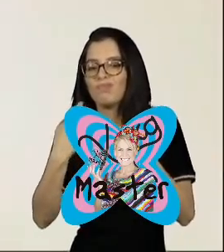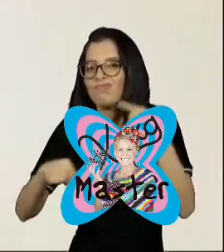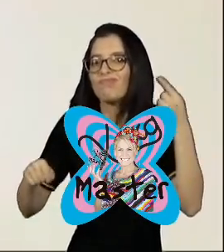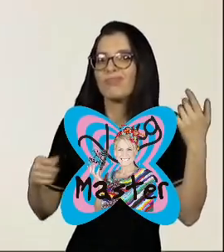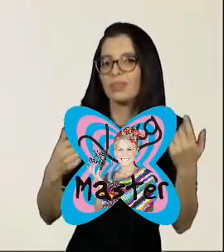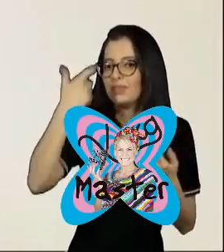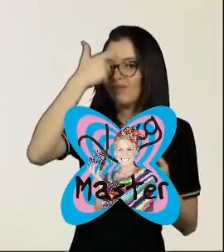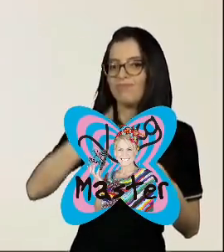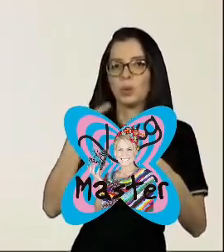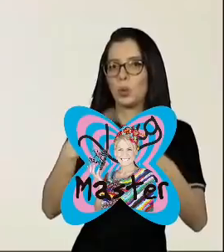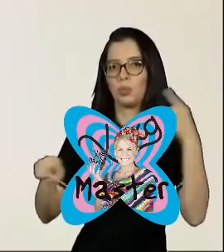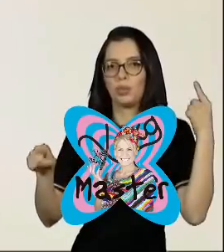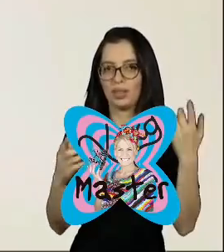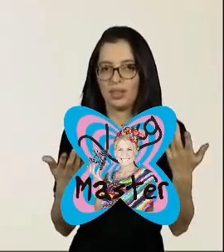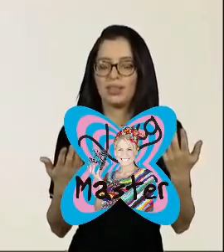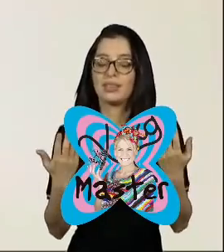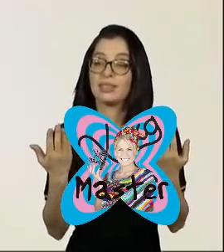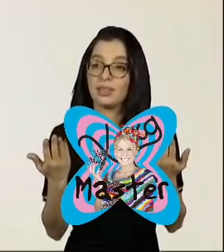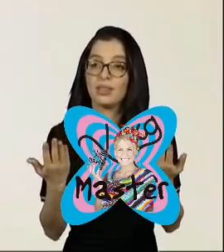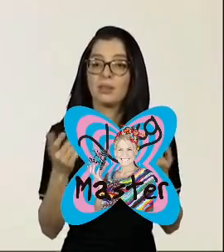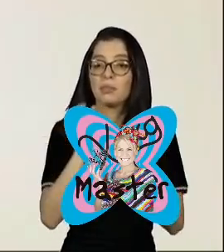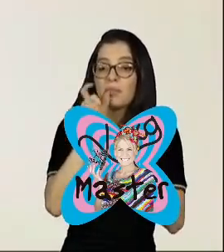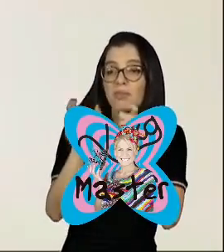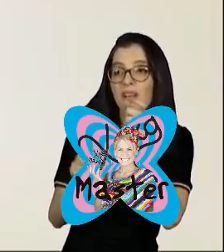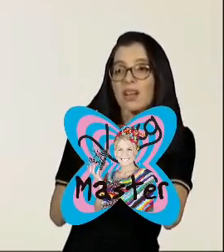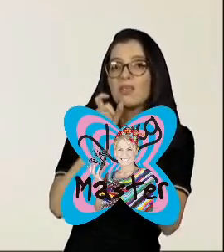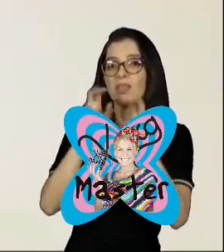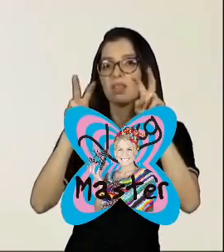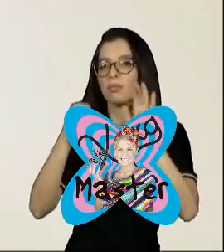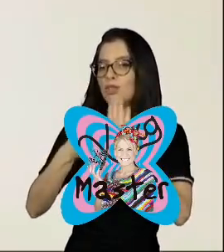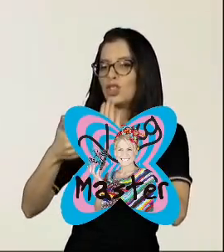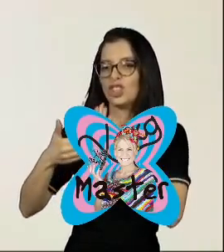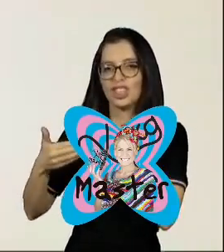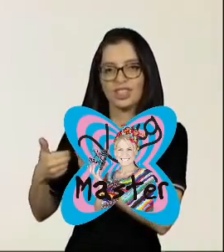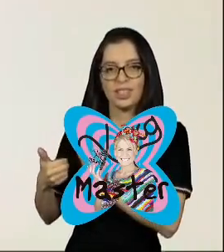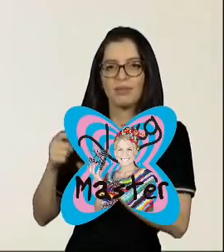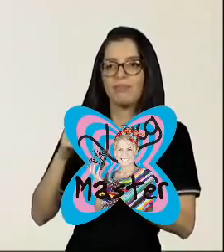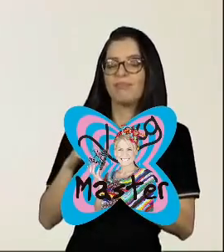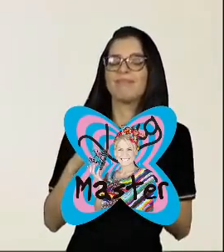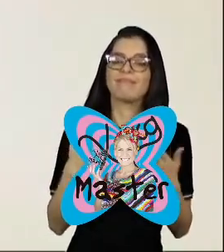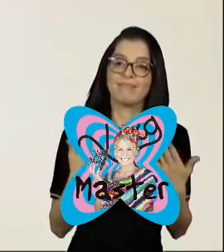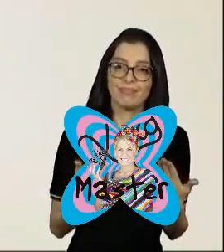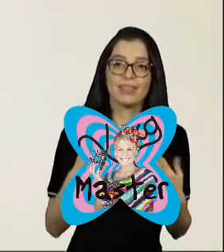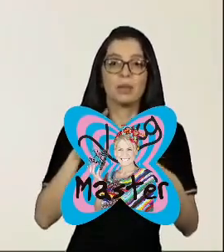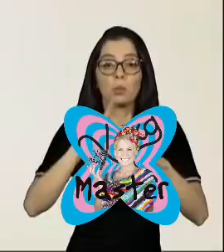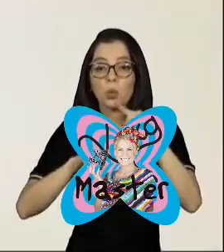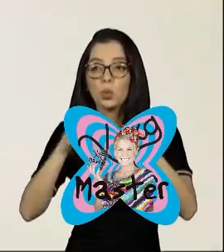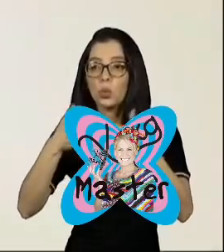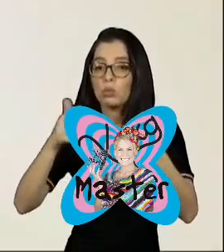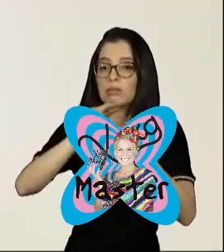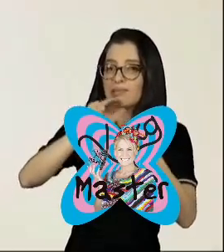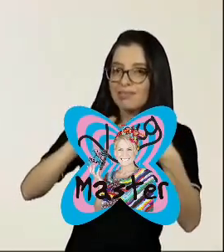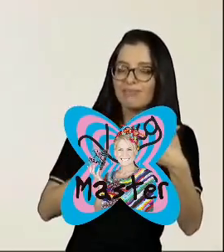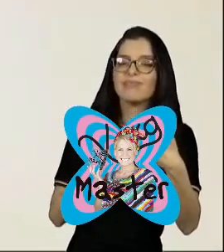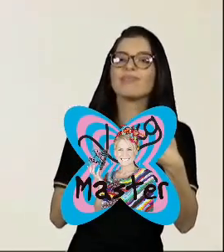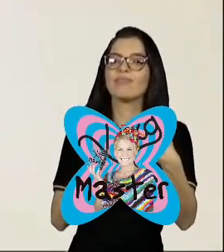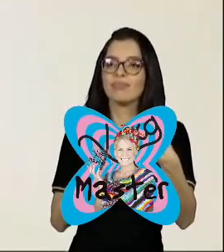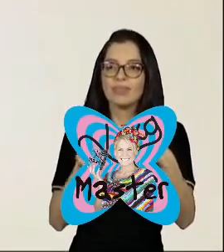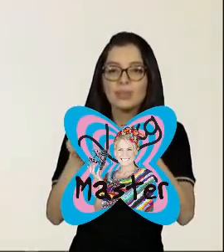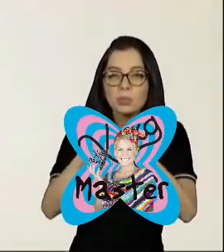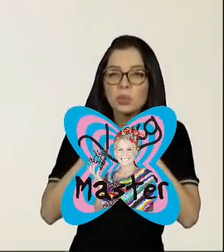é usar imperativo com água hoje com as crianças têm que se referir ou falar com os pais para depois de dirigir para criança então isso é